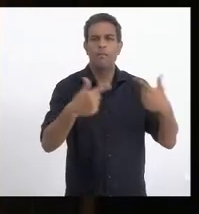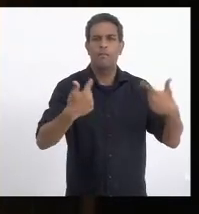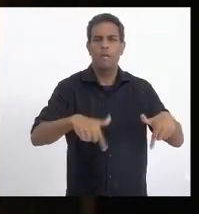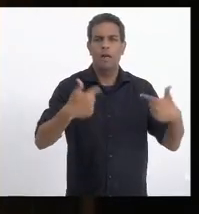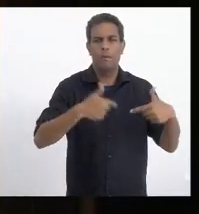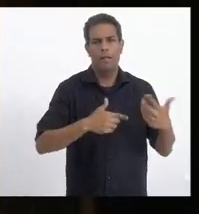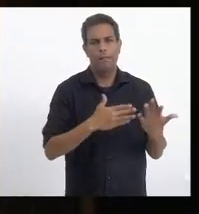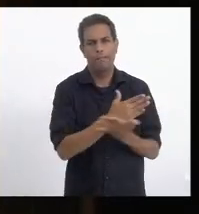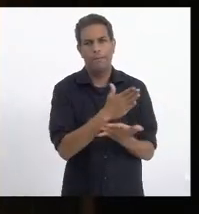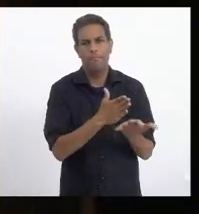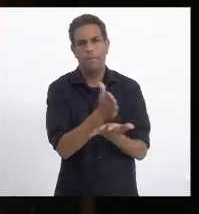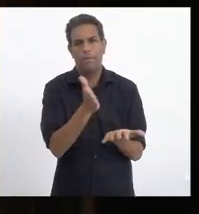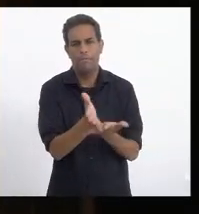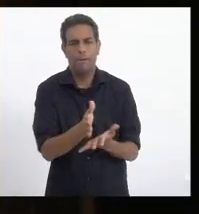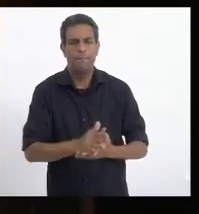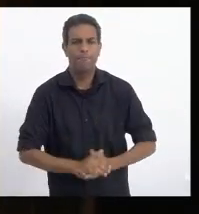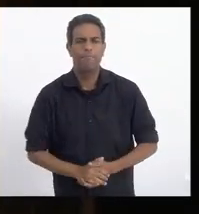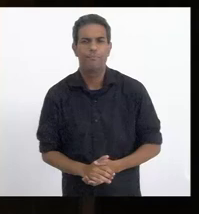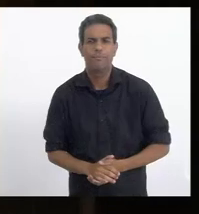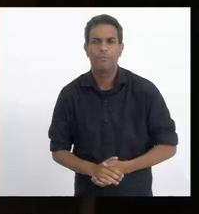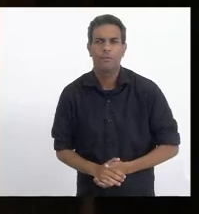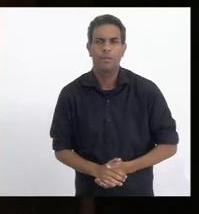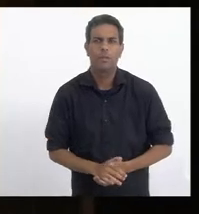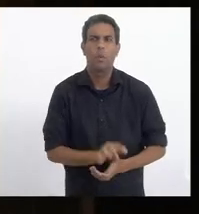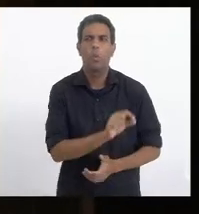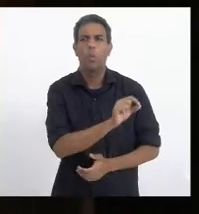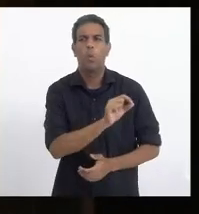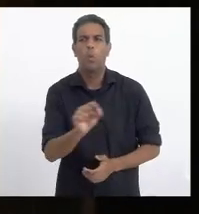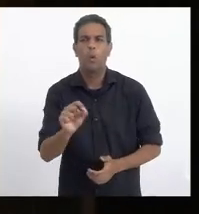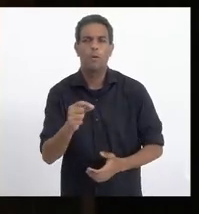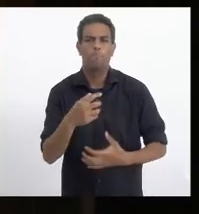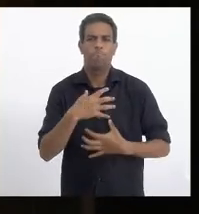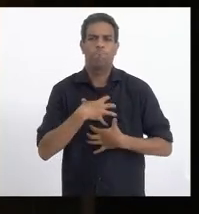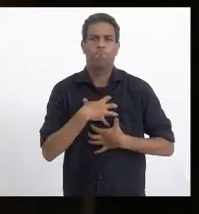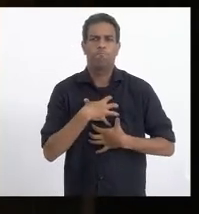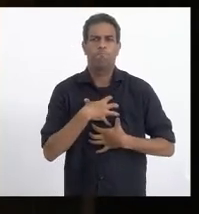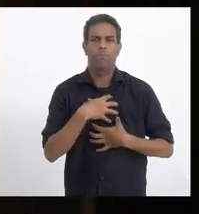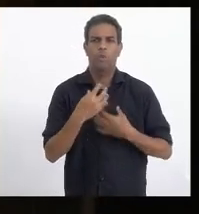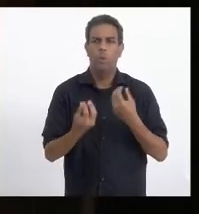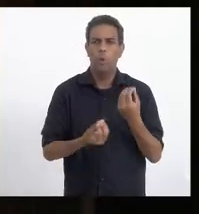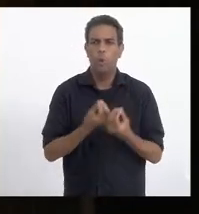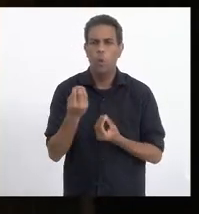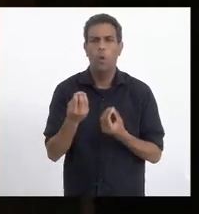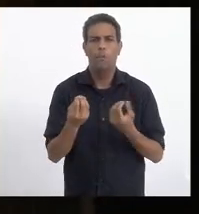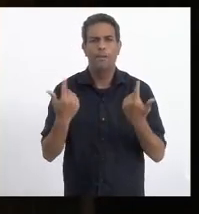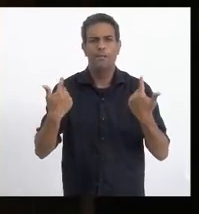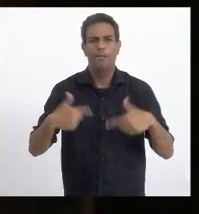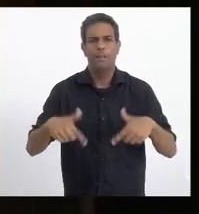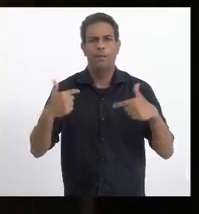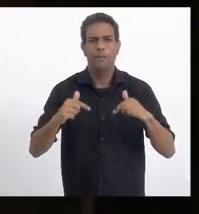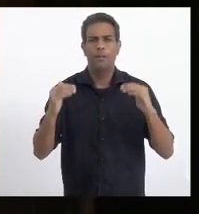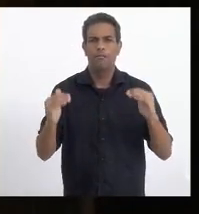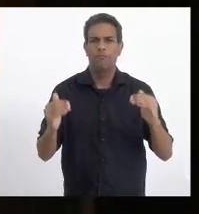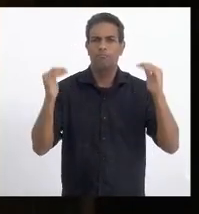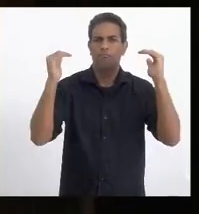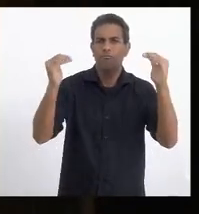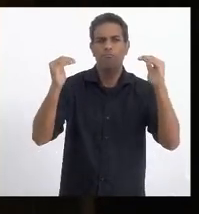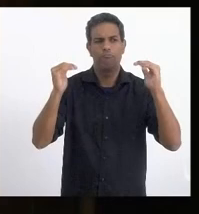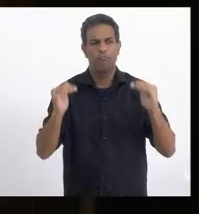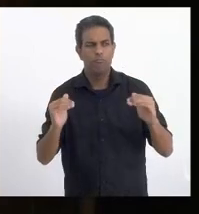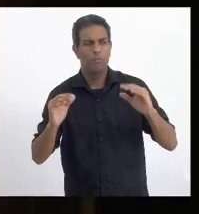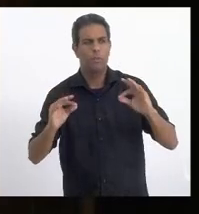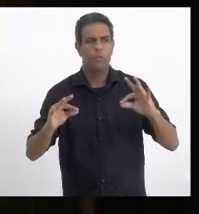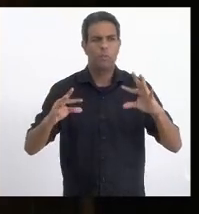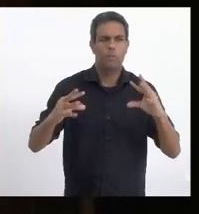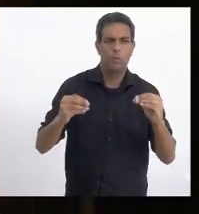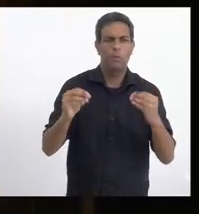então nós não existe o a transpiração do de um ser maior do que a transpiração de